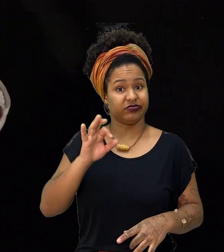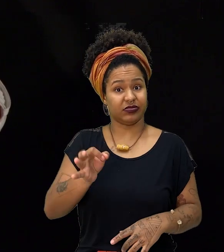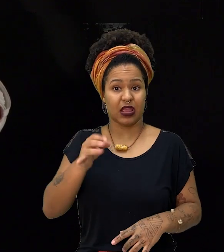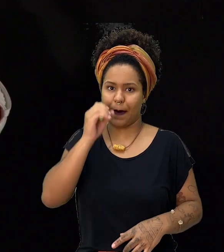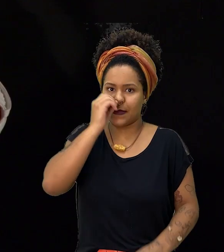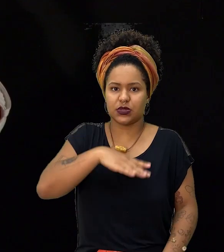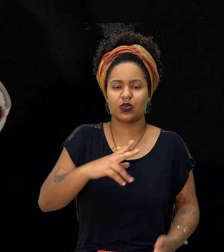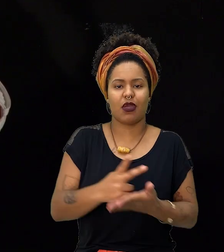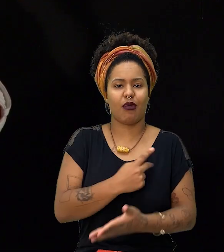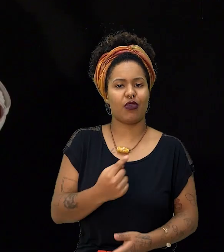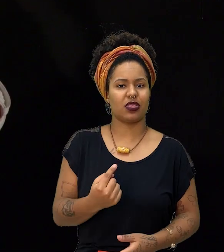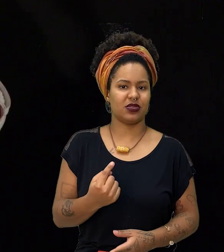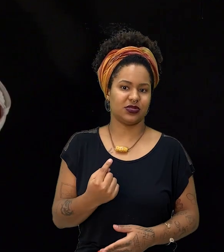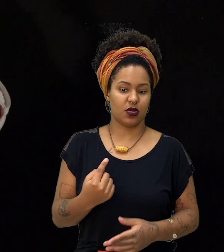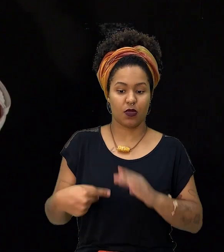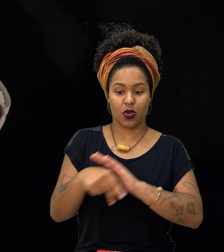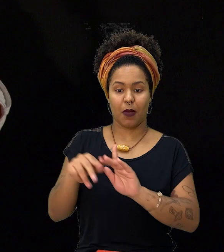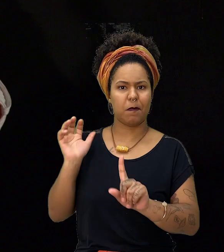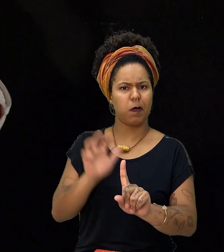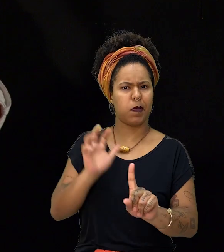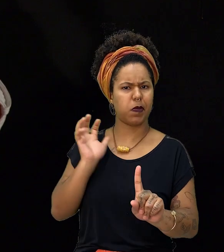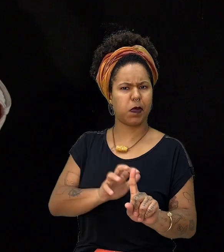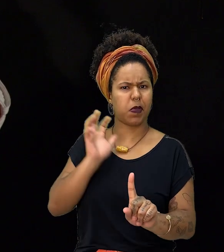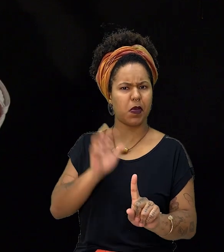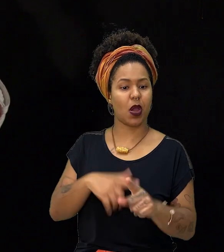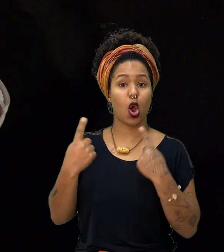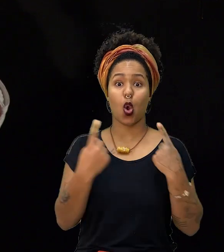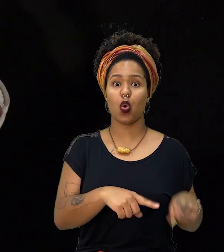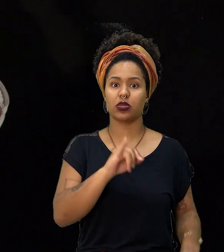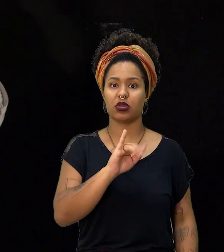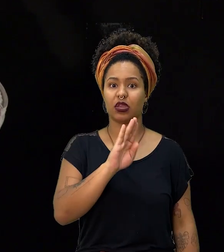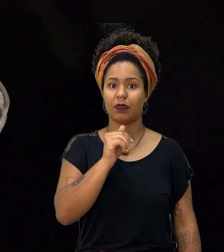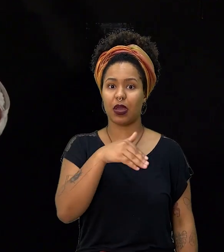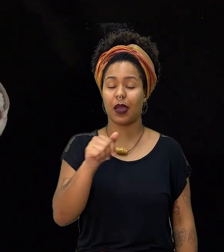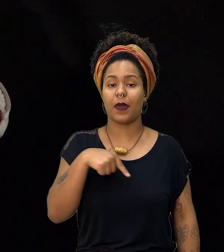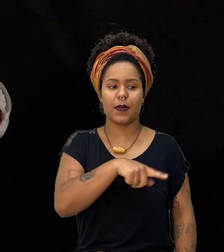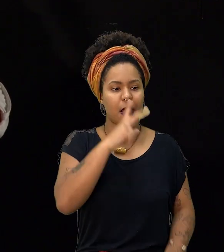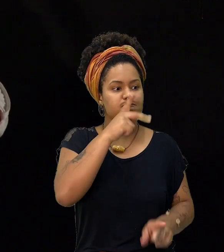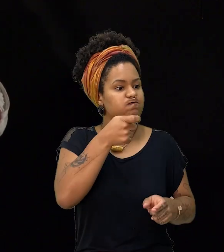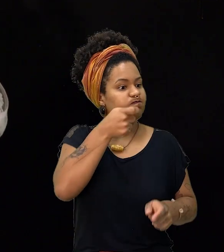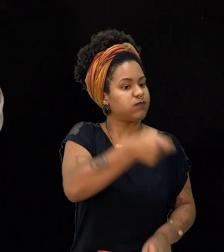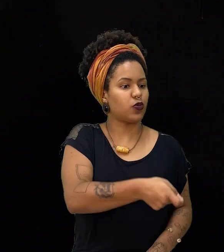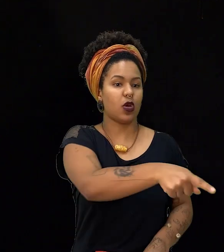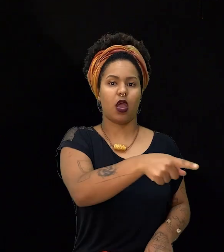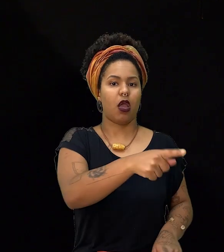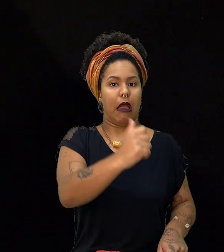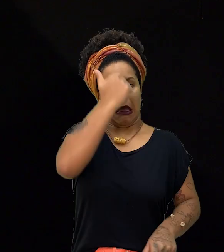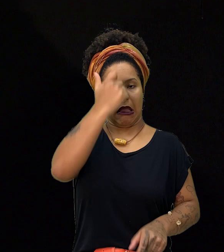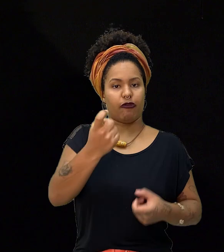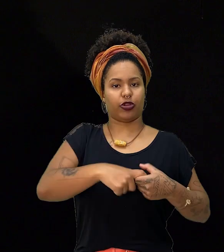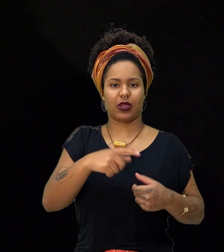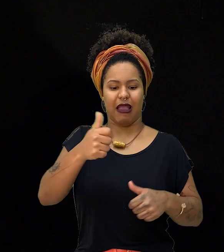que aconteceu, a própria pressão que foi exercida contra o IBAMA, para forçar o IBAMA a voltar atrás, numa avaliação